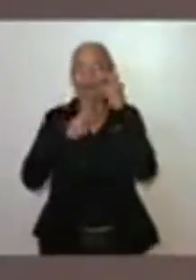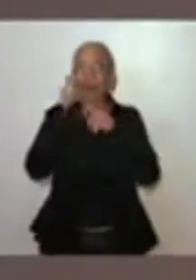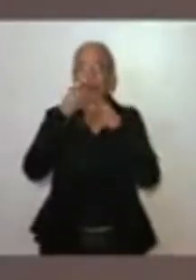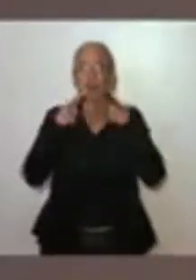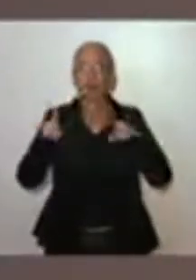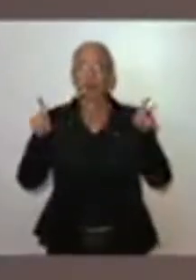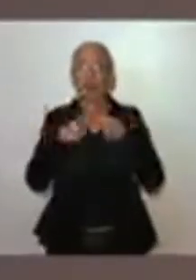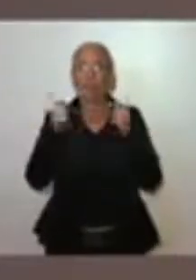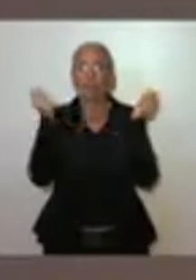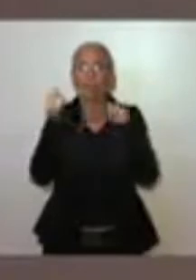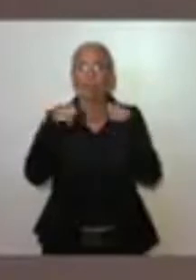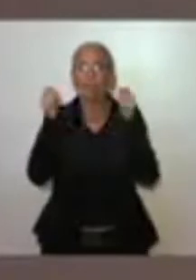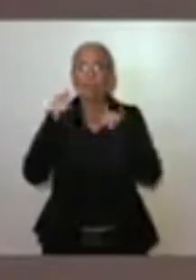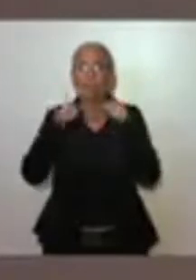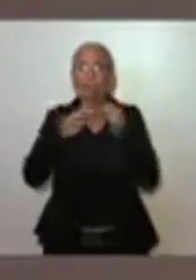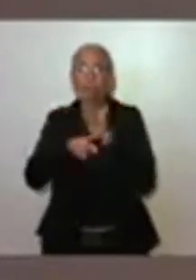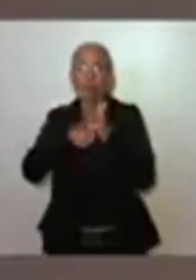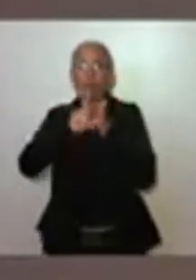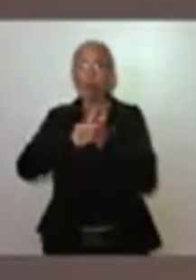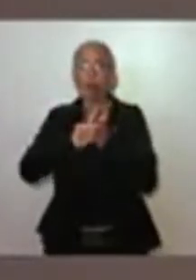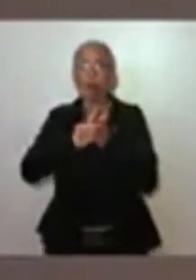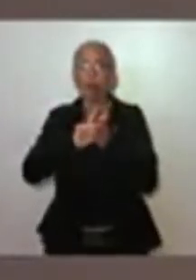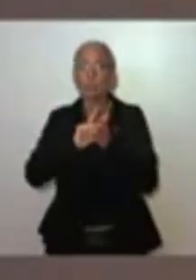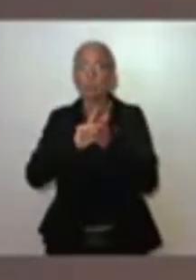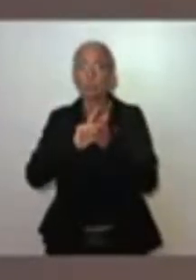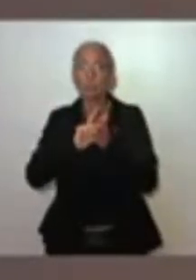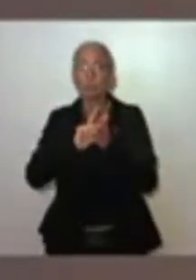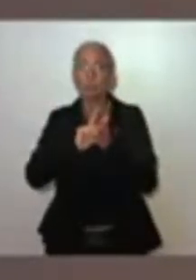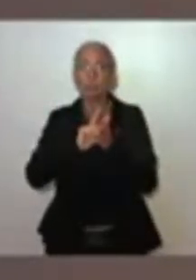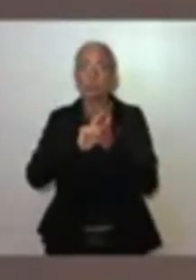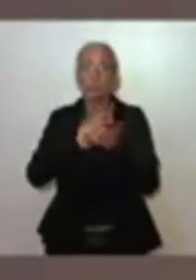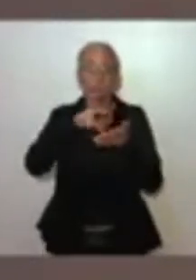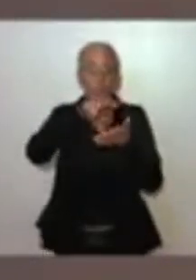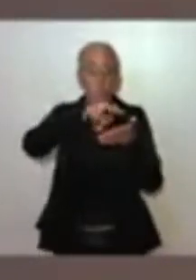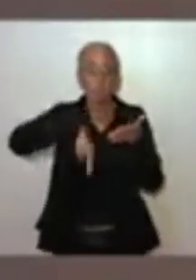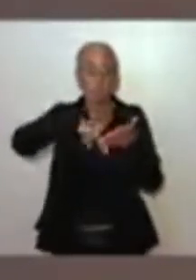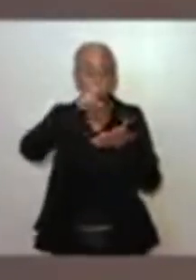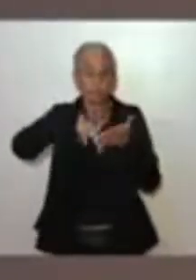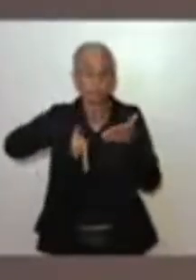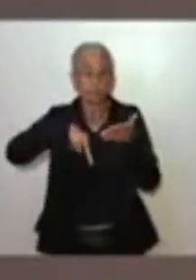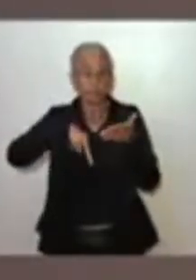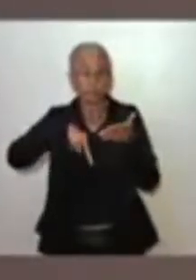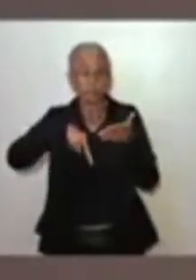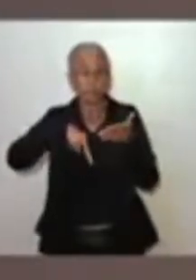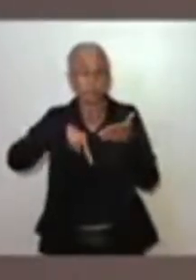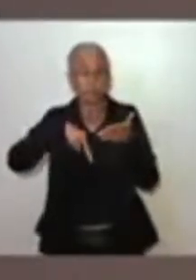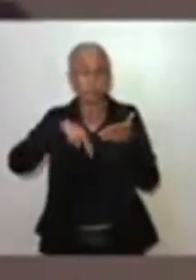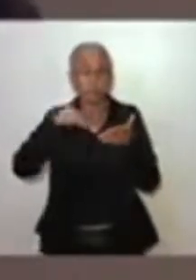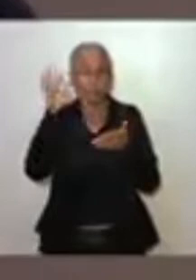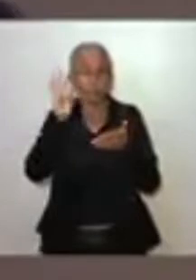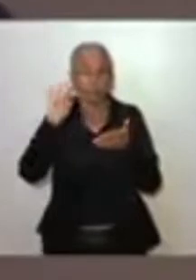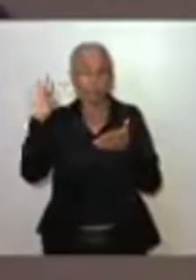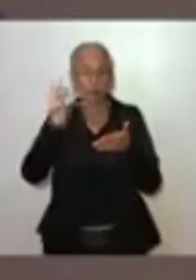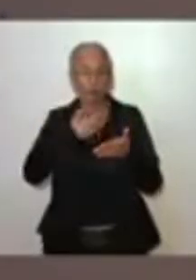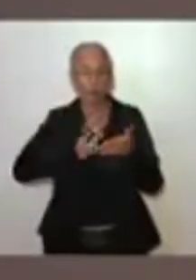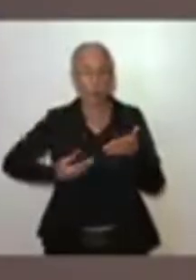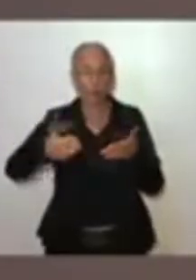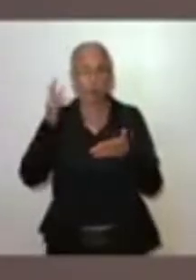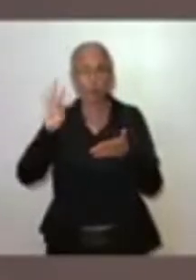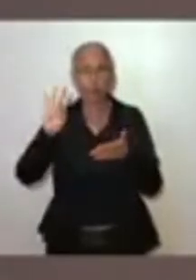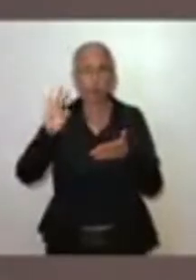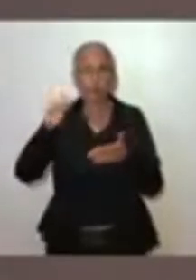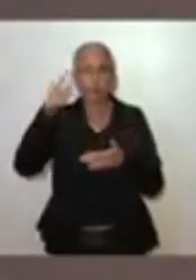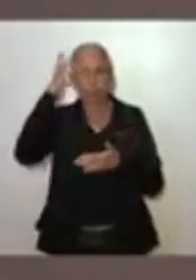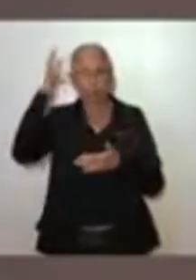precisavam ser previamente submetidas ao departamento de censura Federal basta imaginar o que